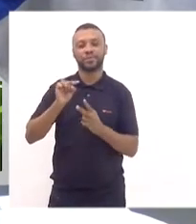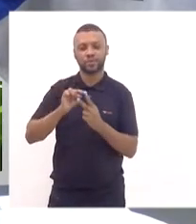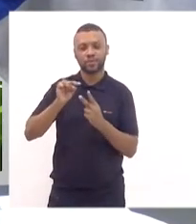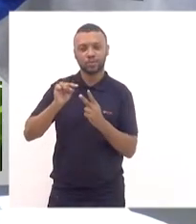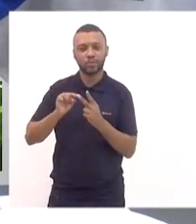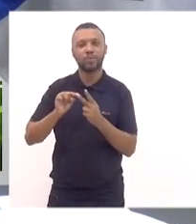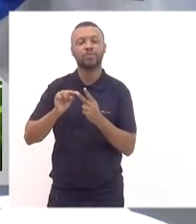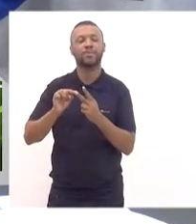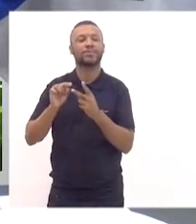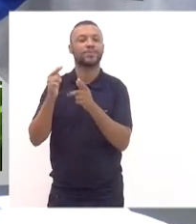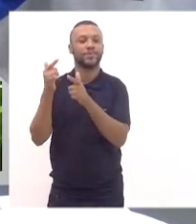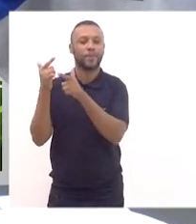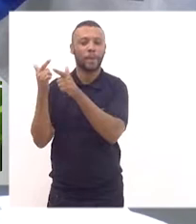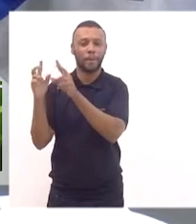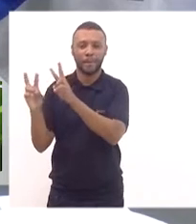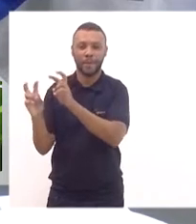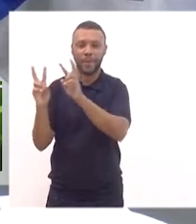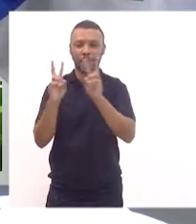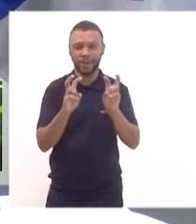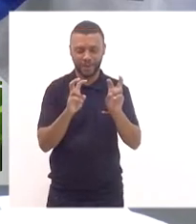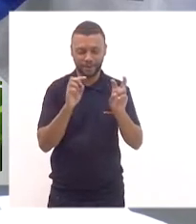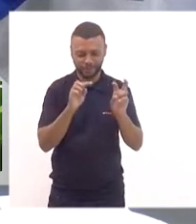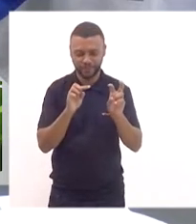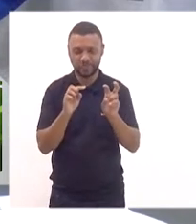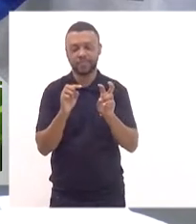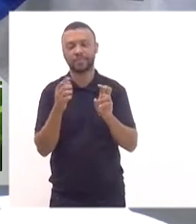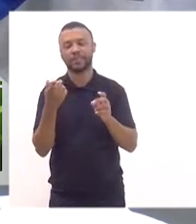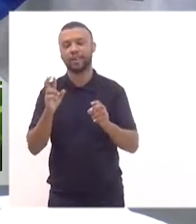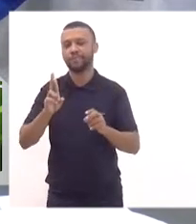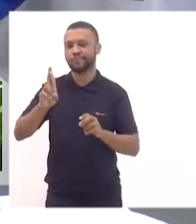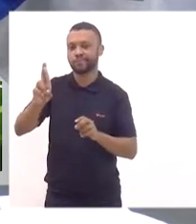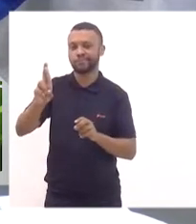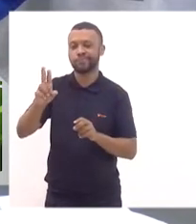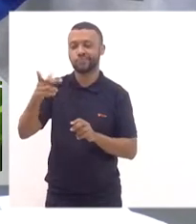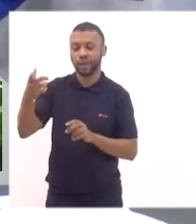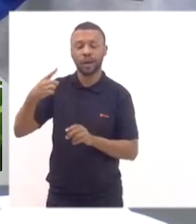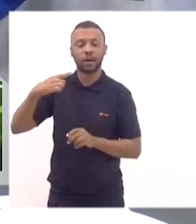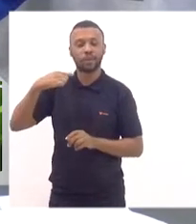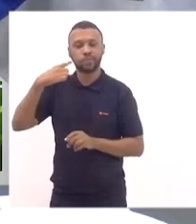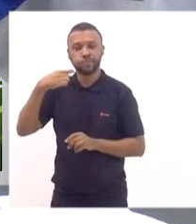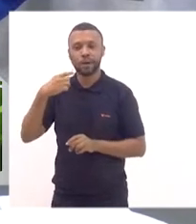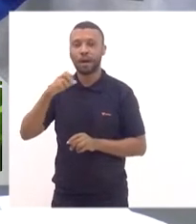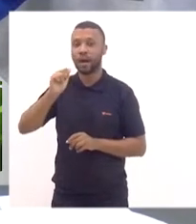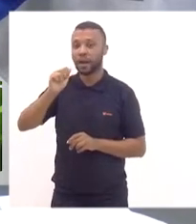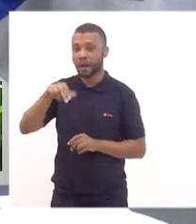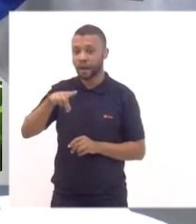às duas outras questões, seu controlador, doutor André.